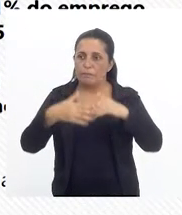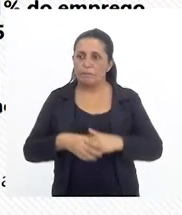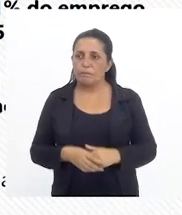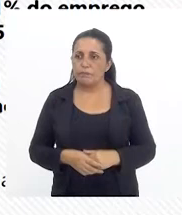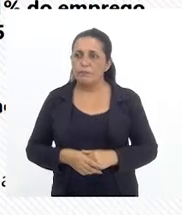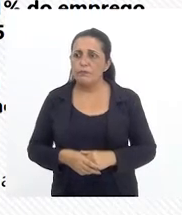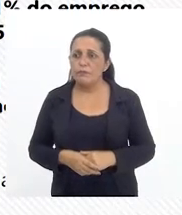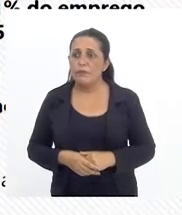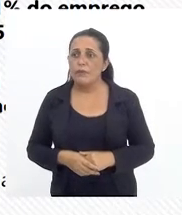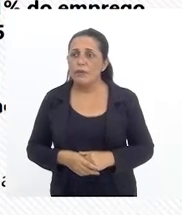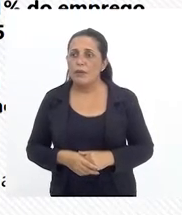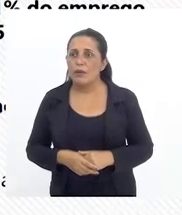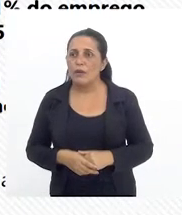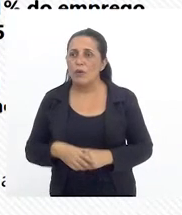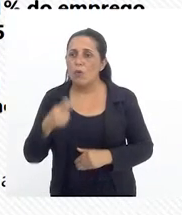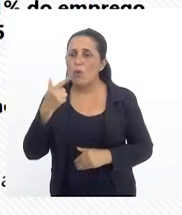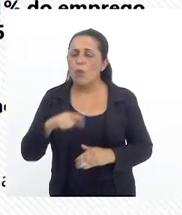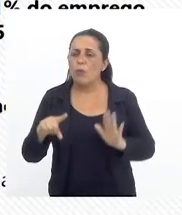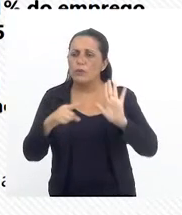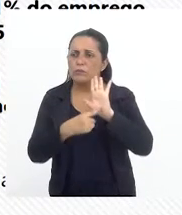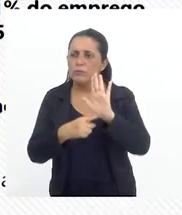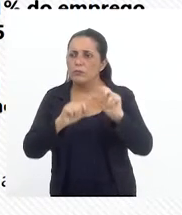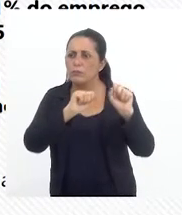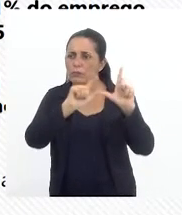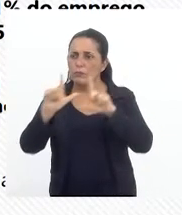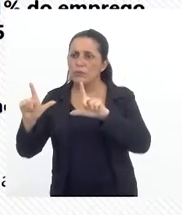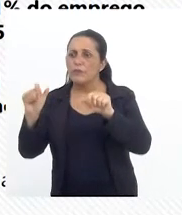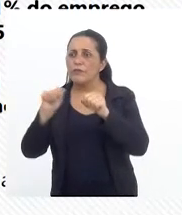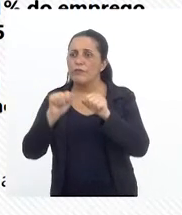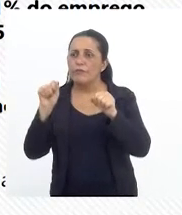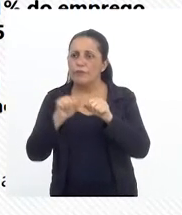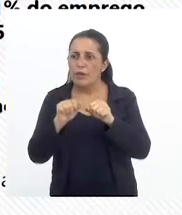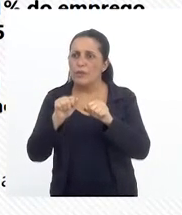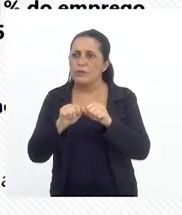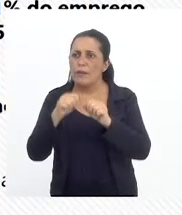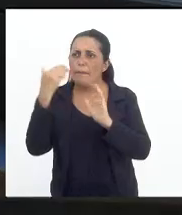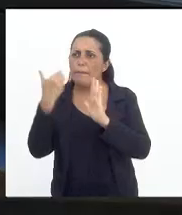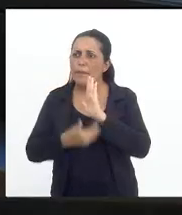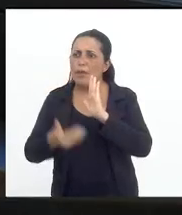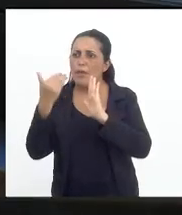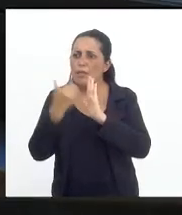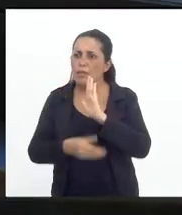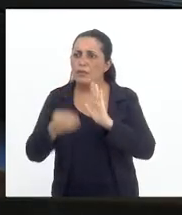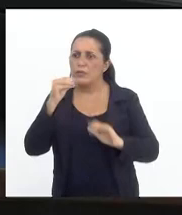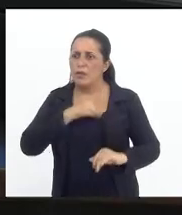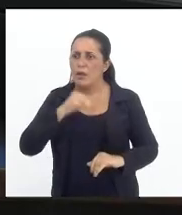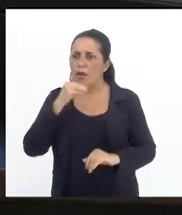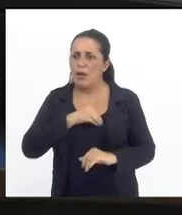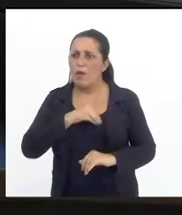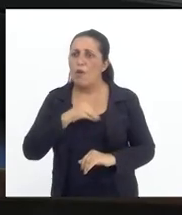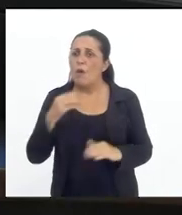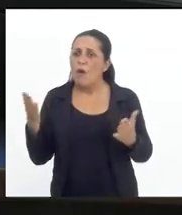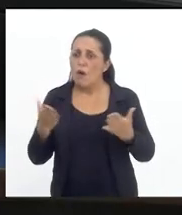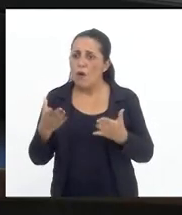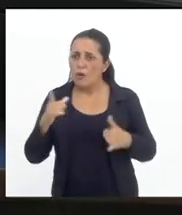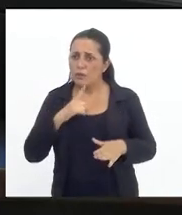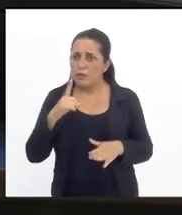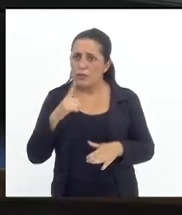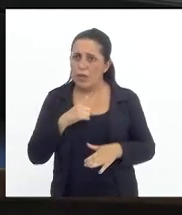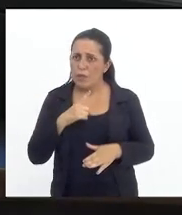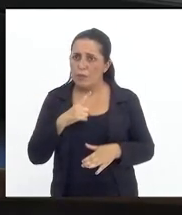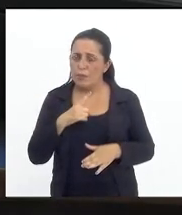outras apresentações que a gente faz que mostra a perda salarial Olá hoje nós